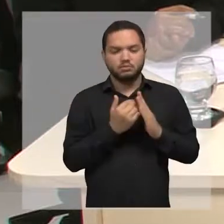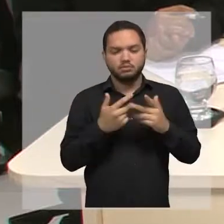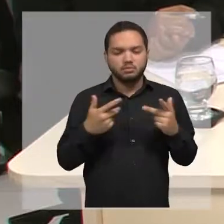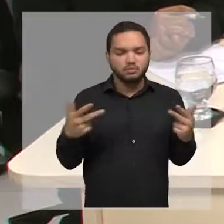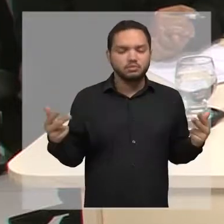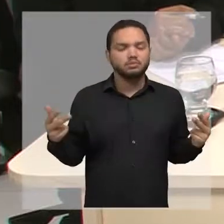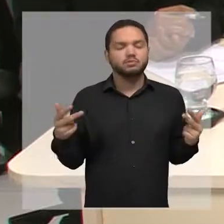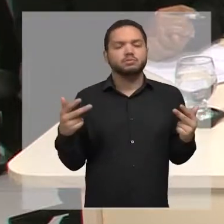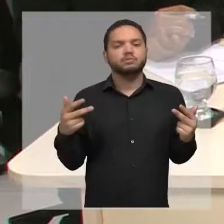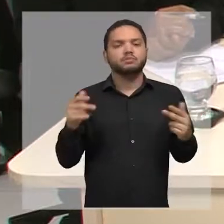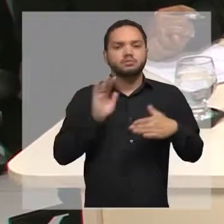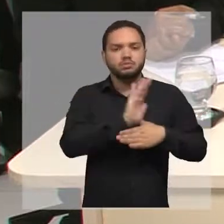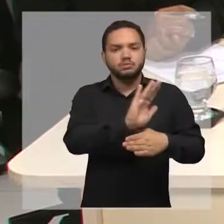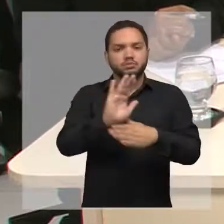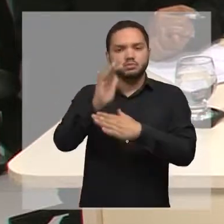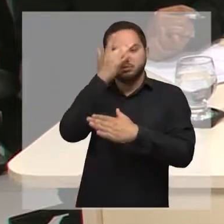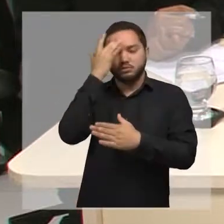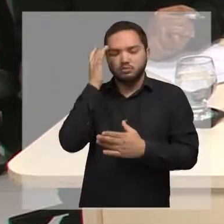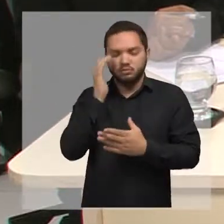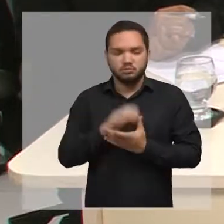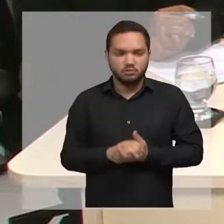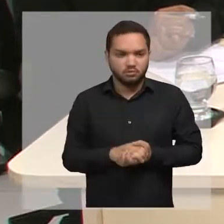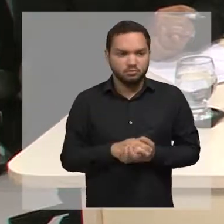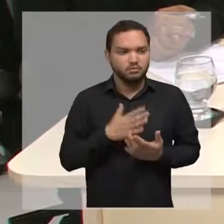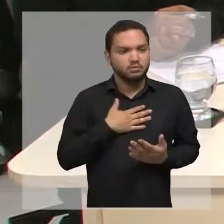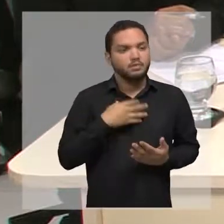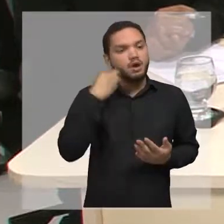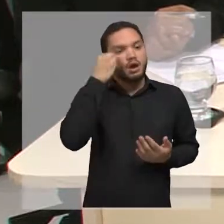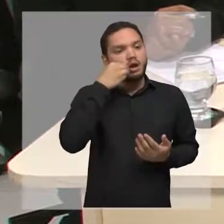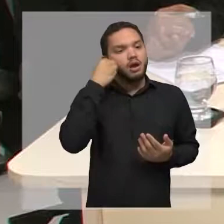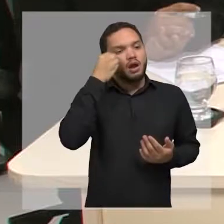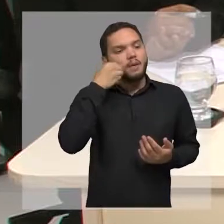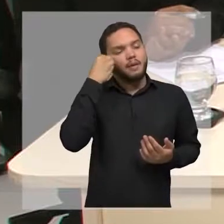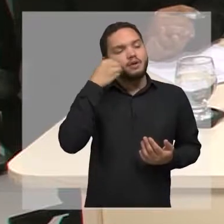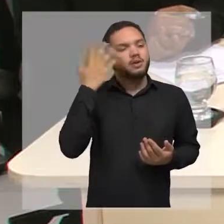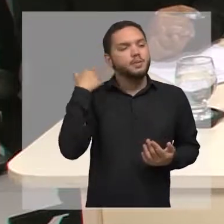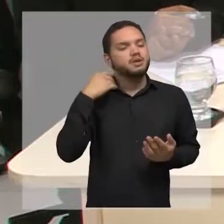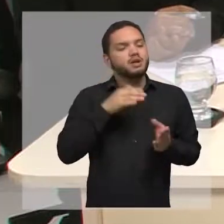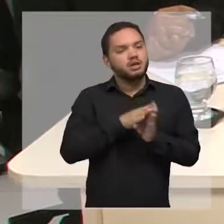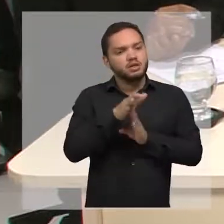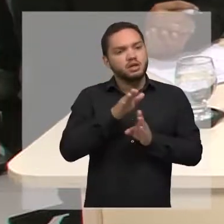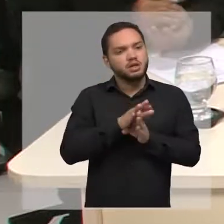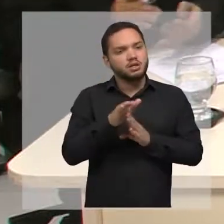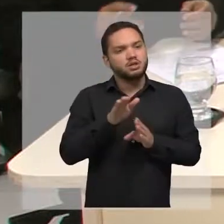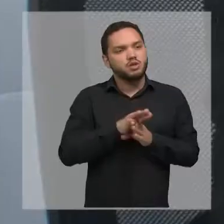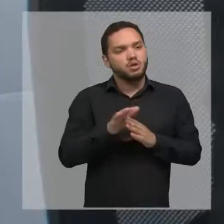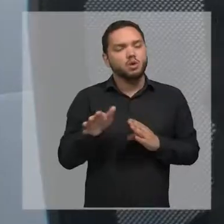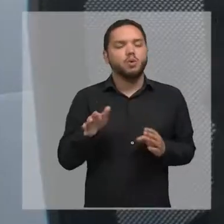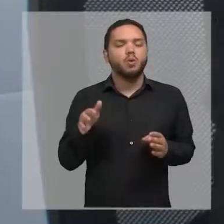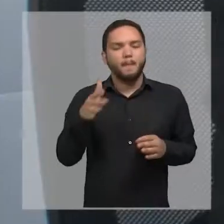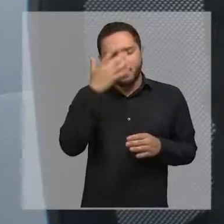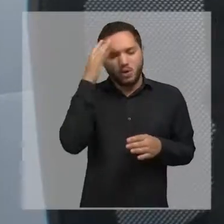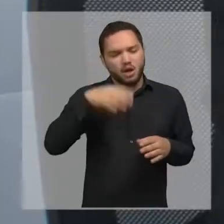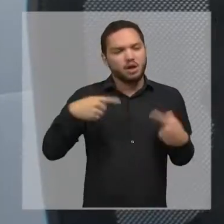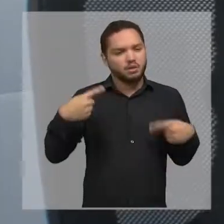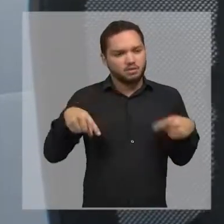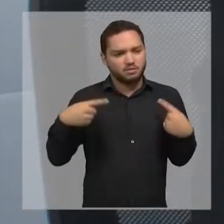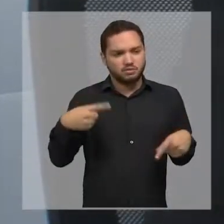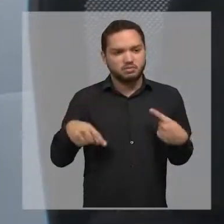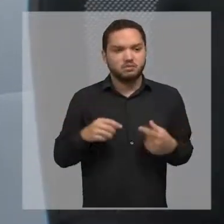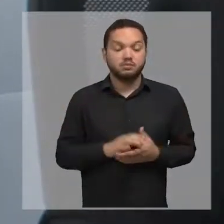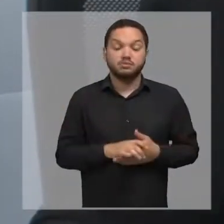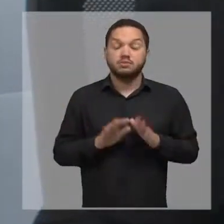necessidades da sociedade, né? E a minha experiência como assessor parlamentar é muito interessante, viu? A